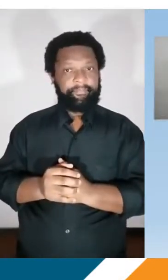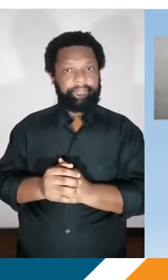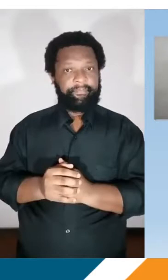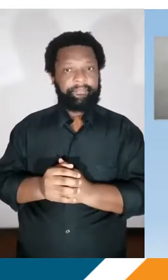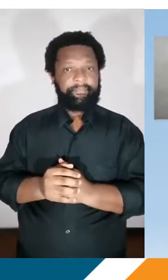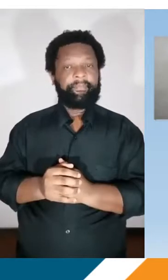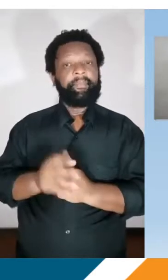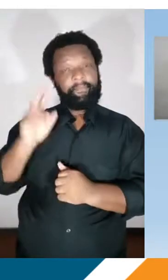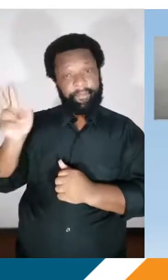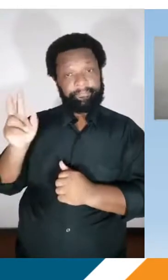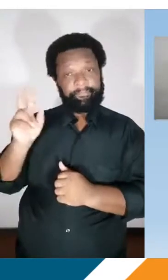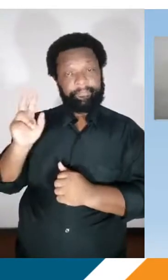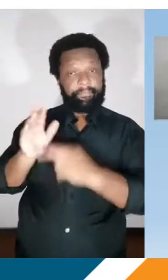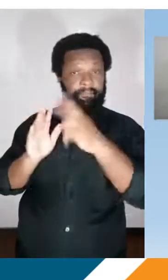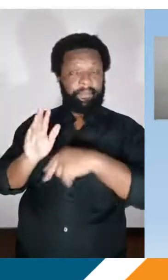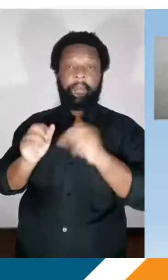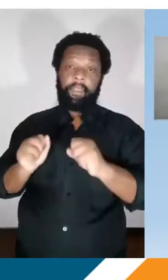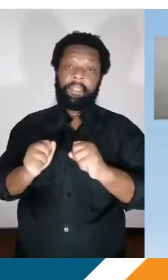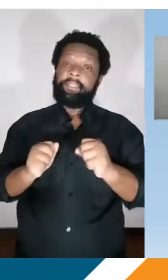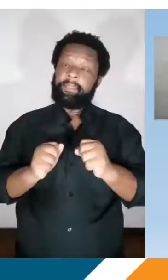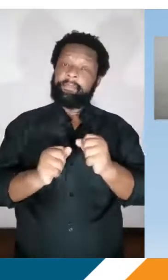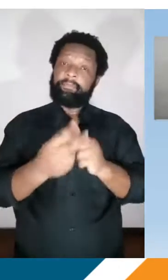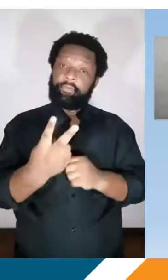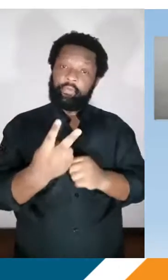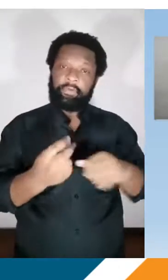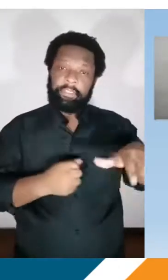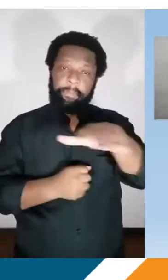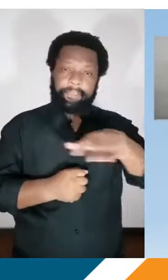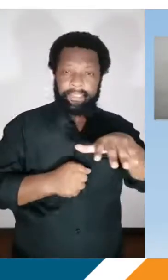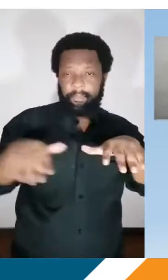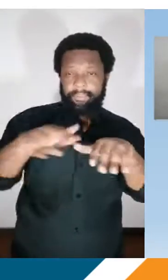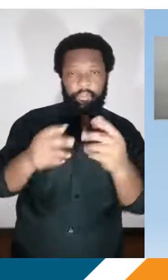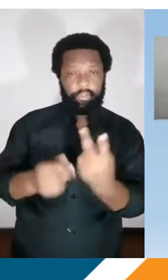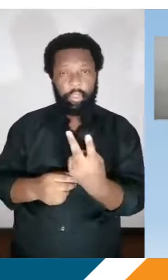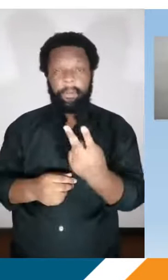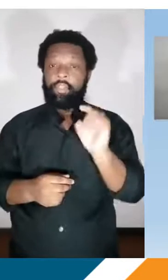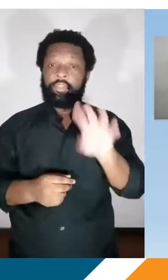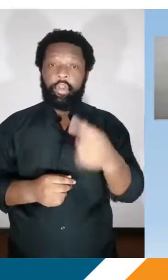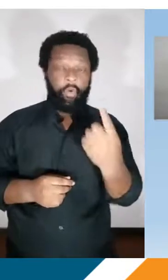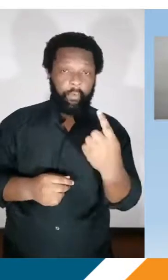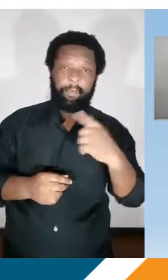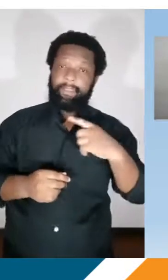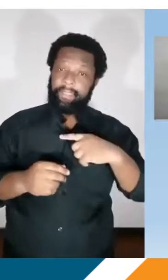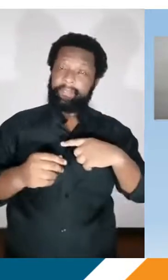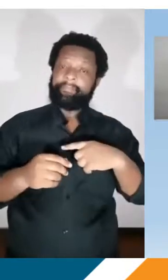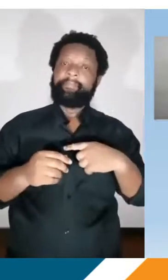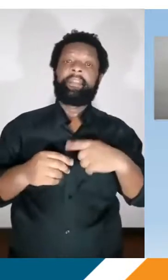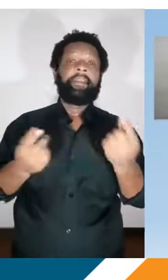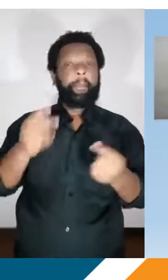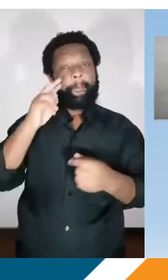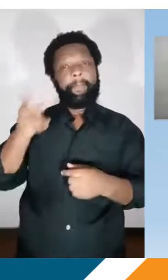plana. Pode ser encontrada de duas formas especiais diferentes, sendo que apenas uma delas possui atividade